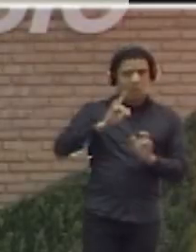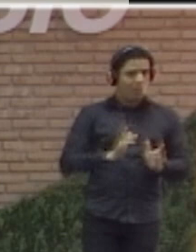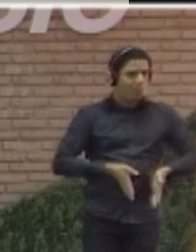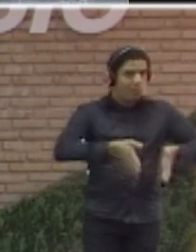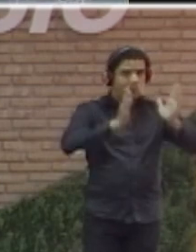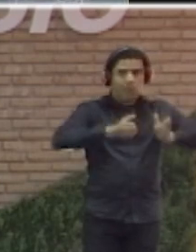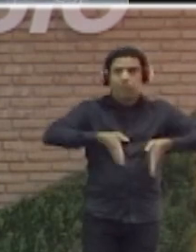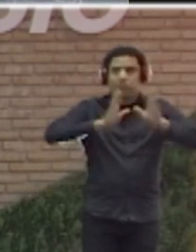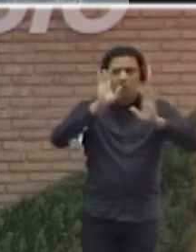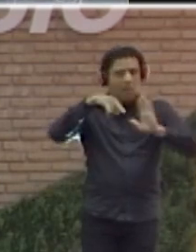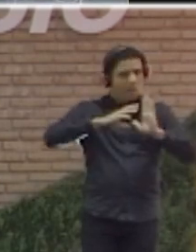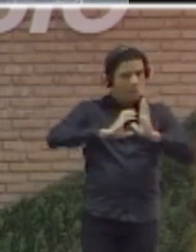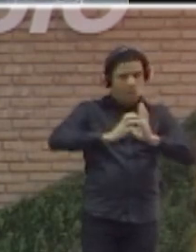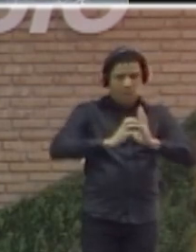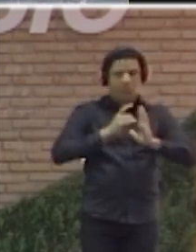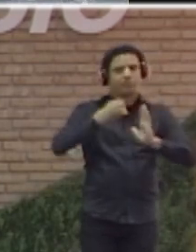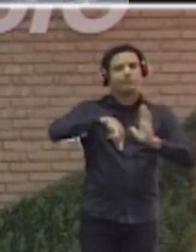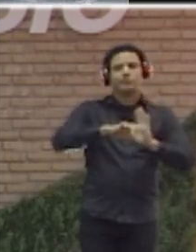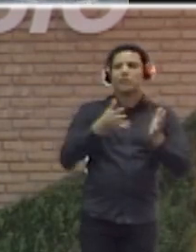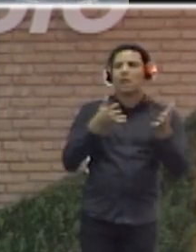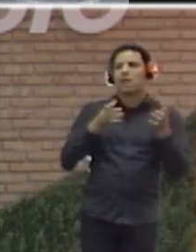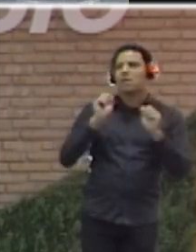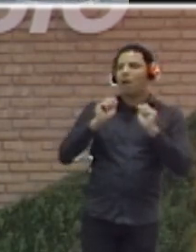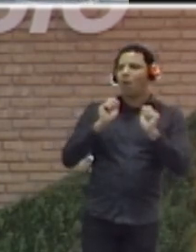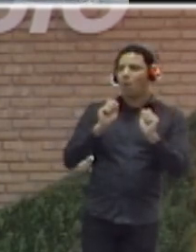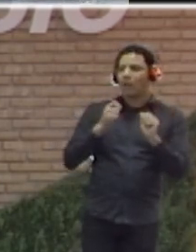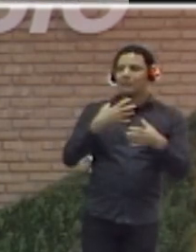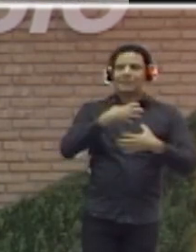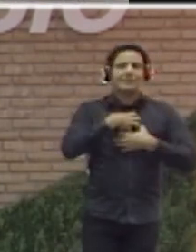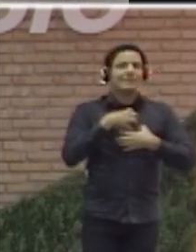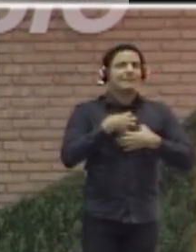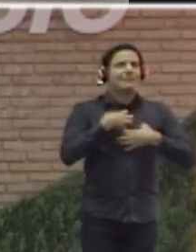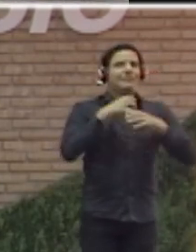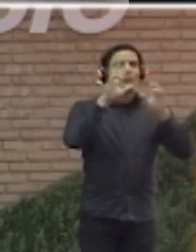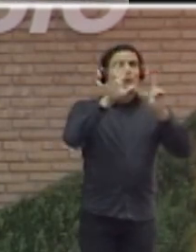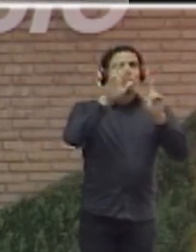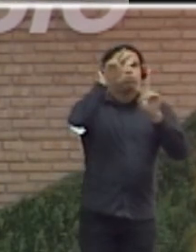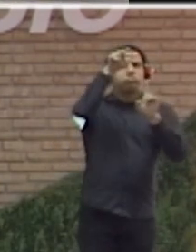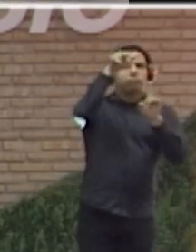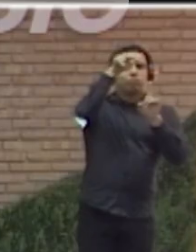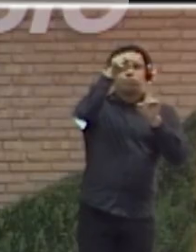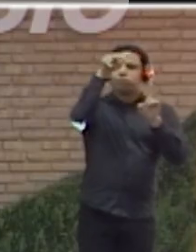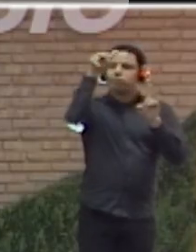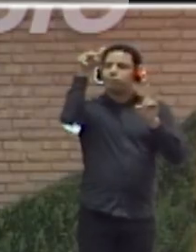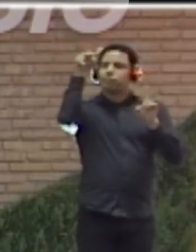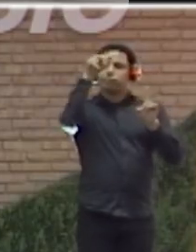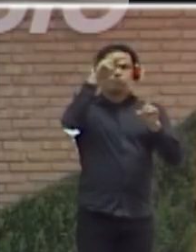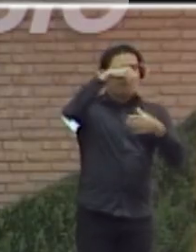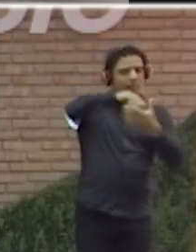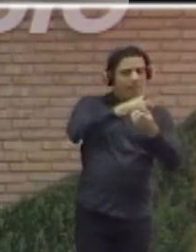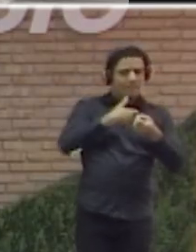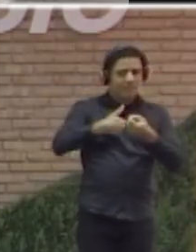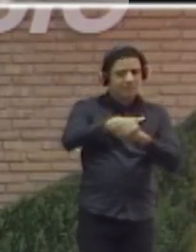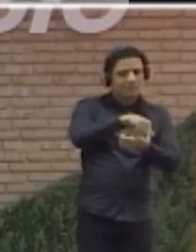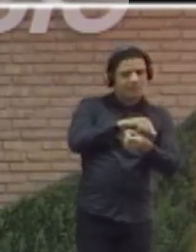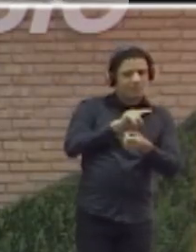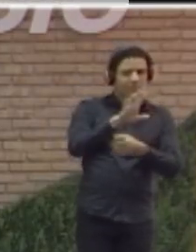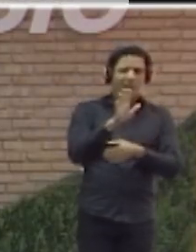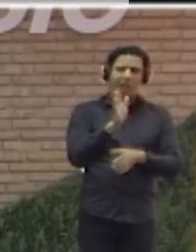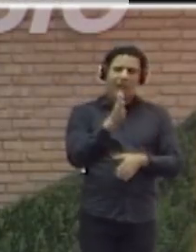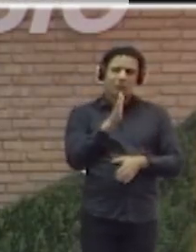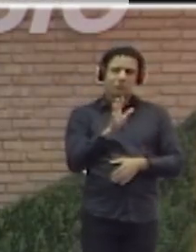Nós queríamos que fosse a sensação de estar no topo de uma montanha, no meio da cidade. Eu acho que a taxa foi